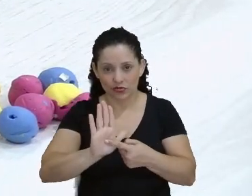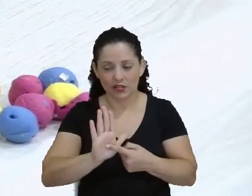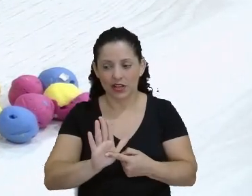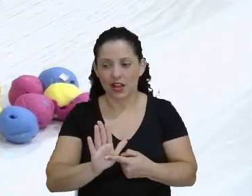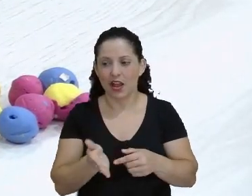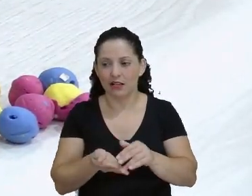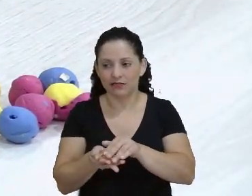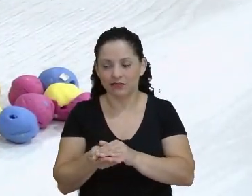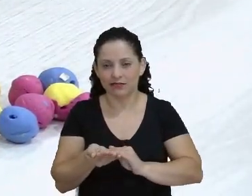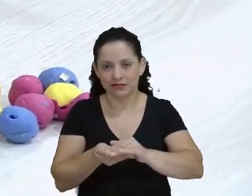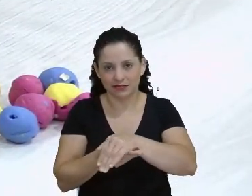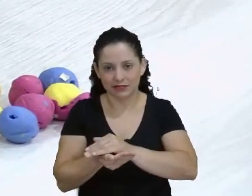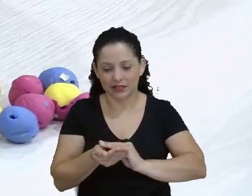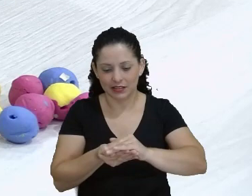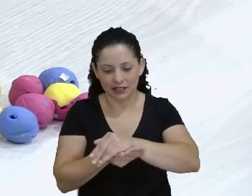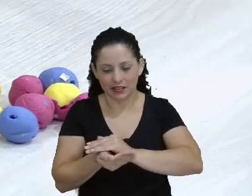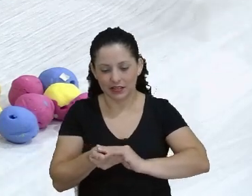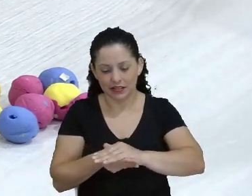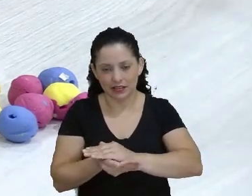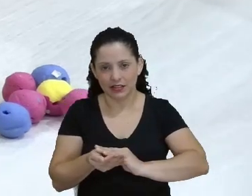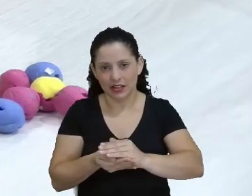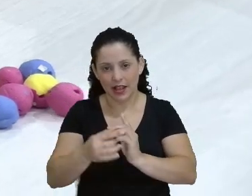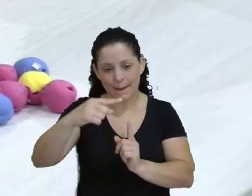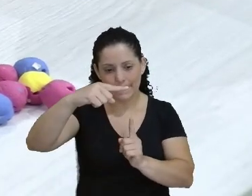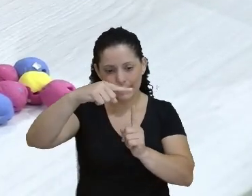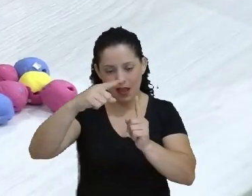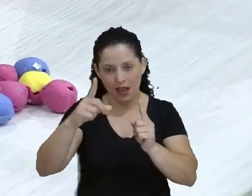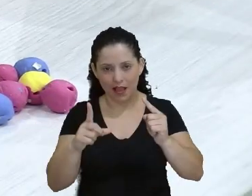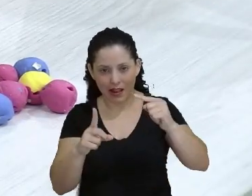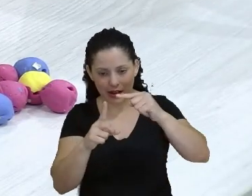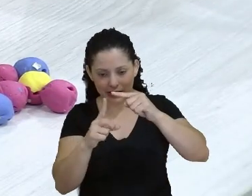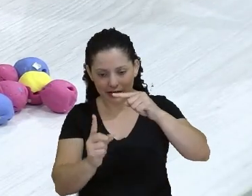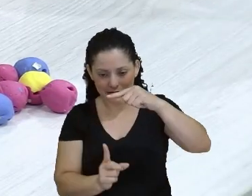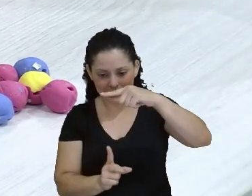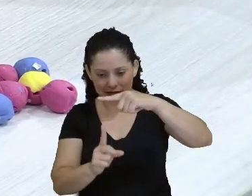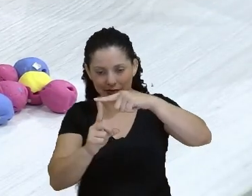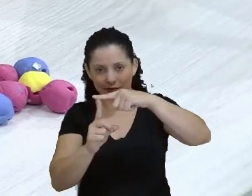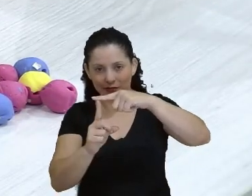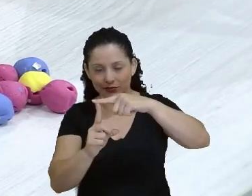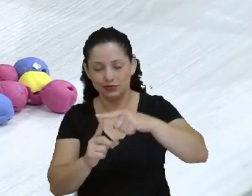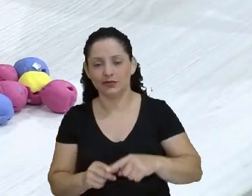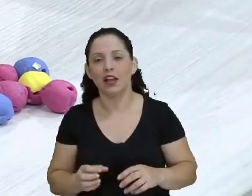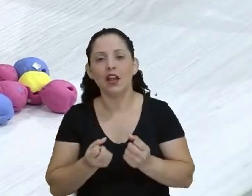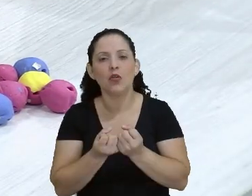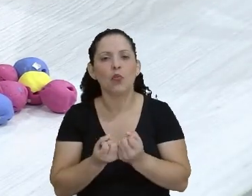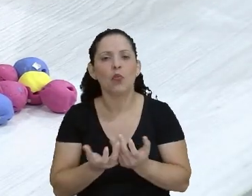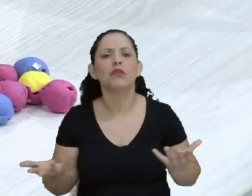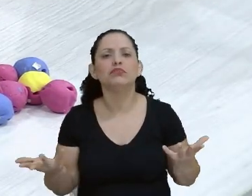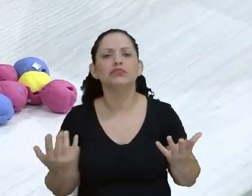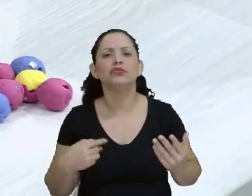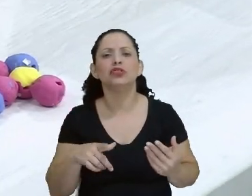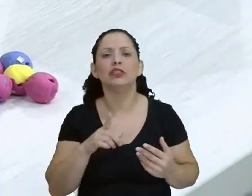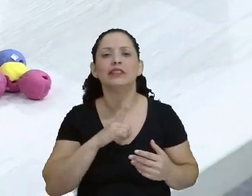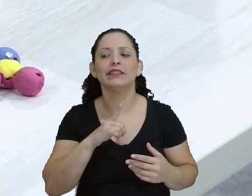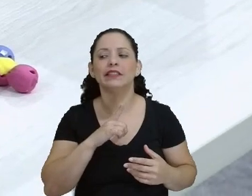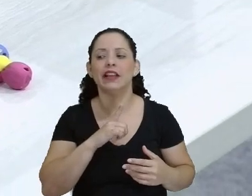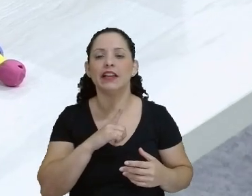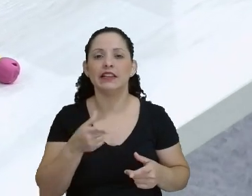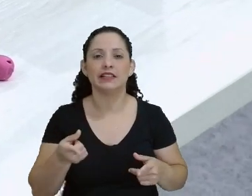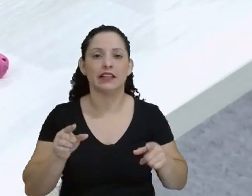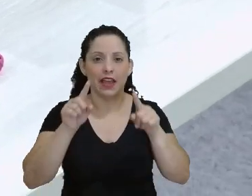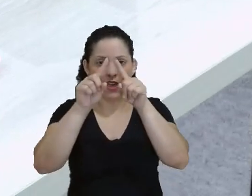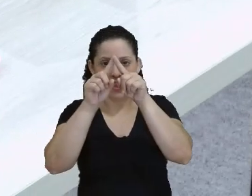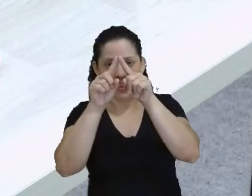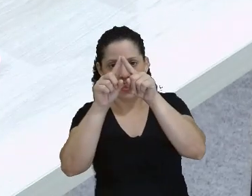massinha, o bloco retangular. Quantas arestas e quantos vértices tem o bloco